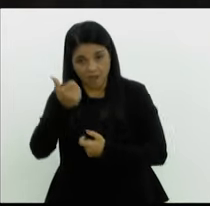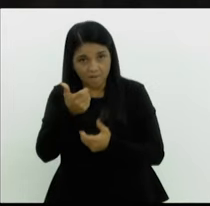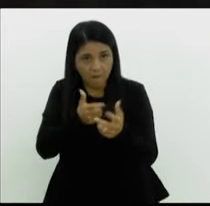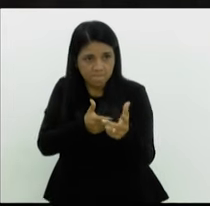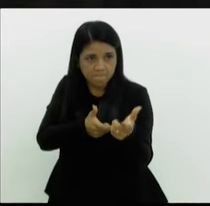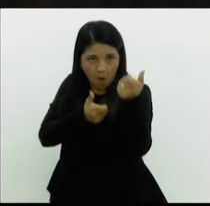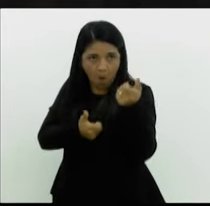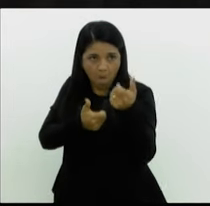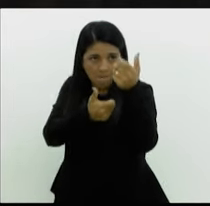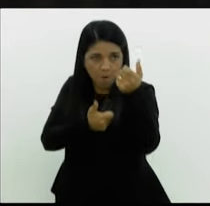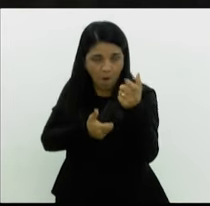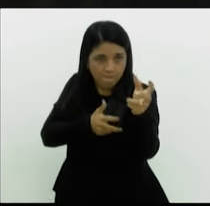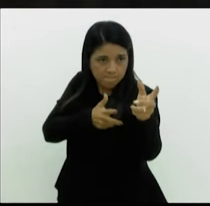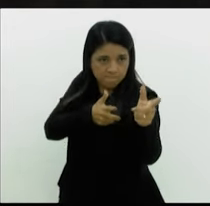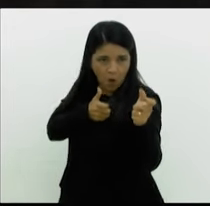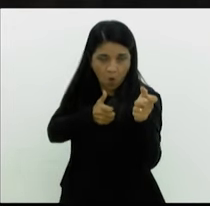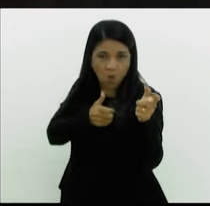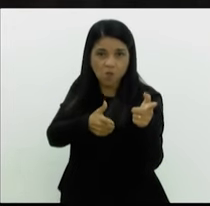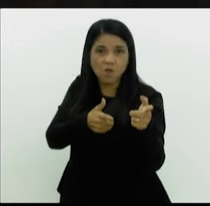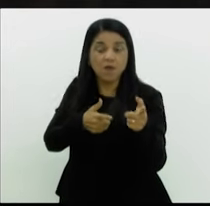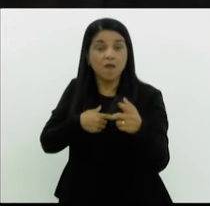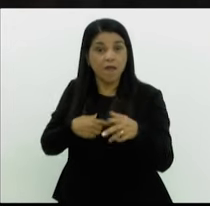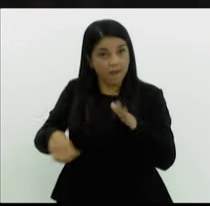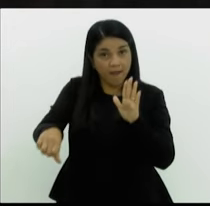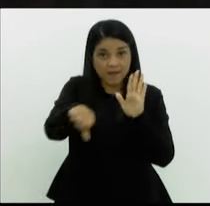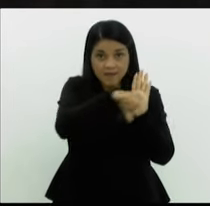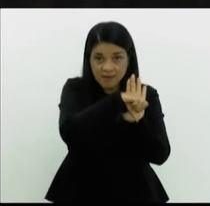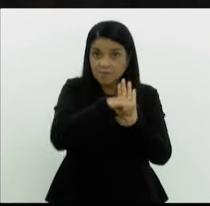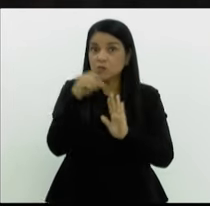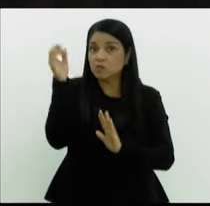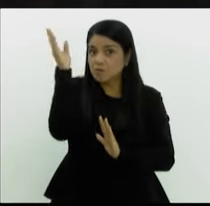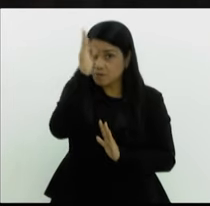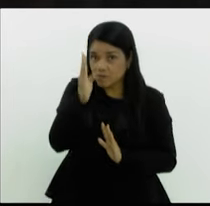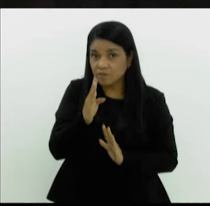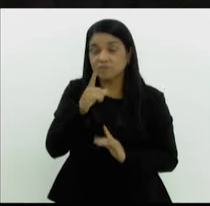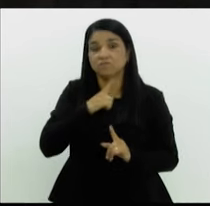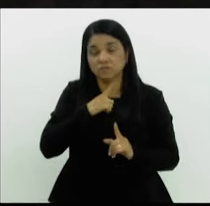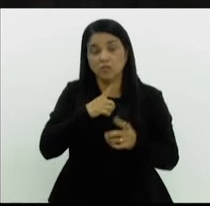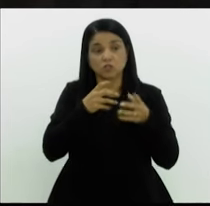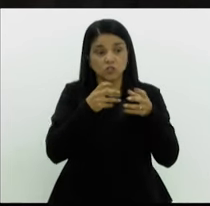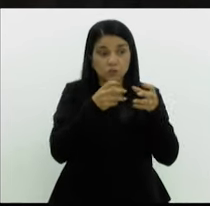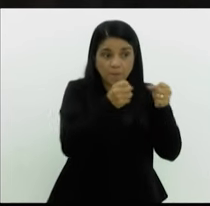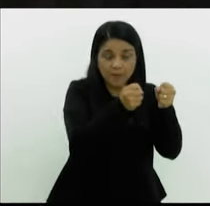crime nacional. Para isso que tem, inclusive, os presídios federais.